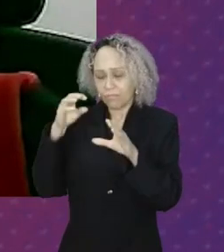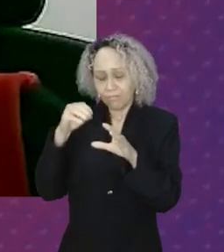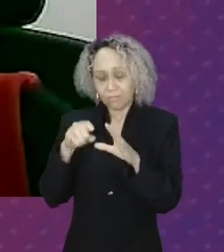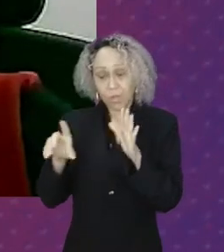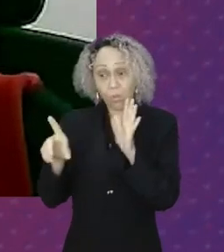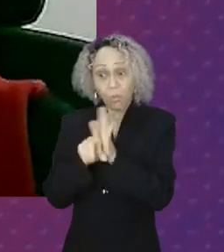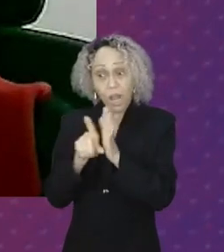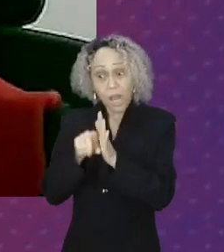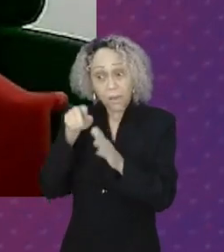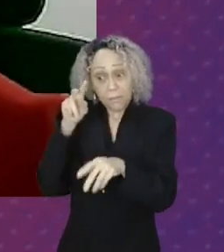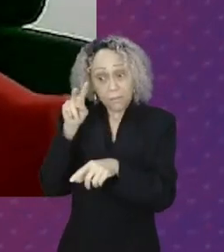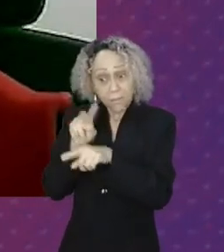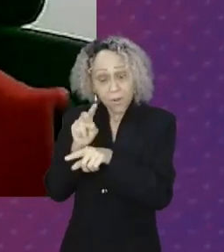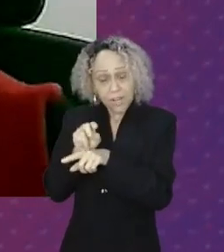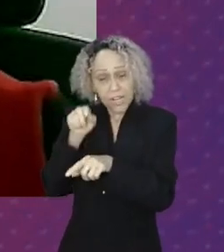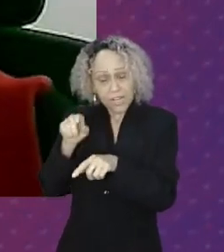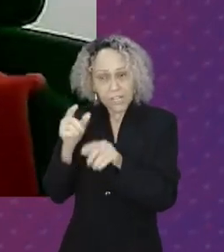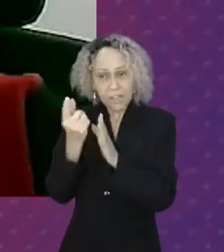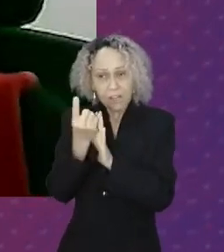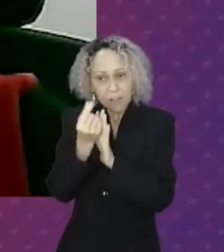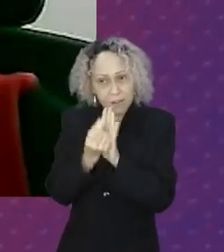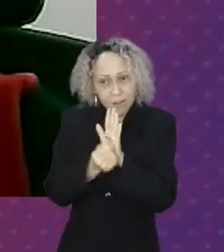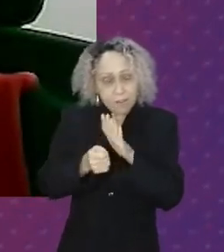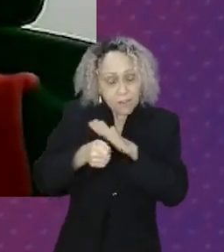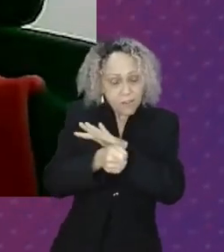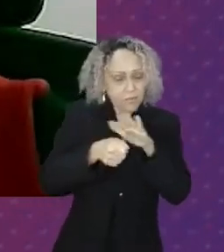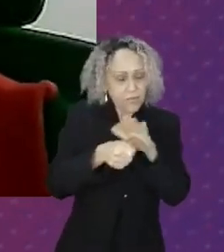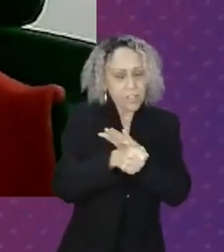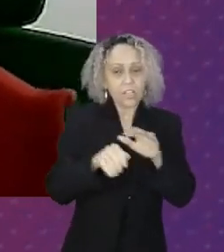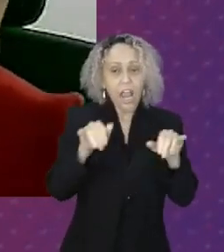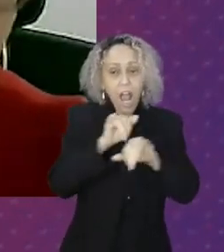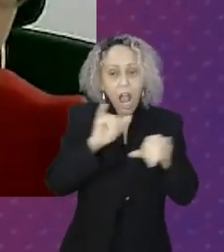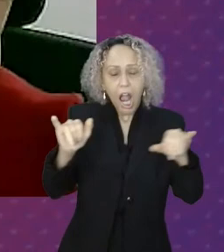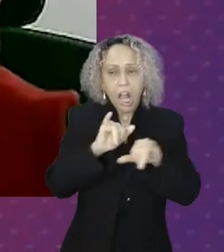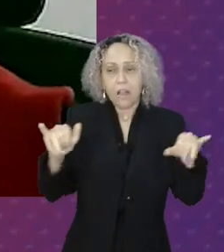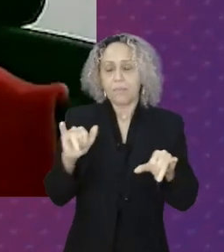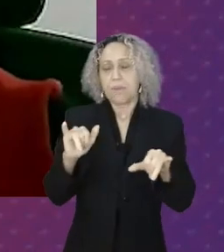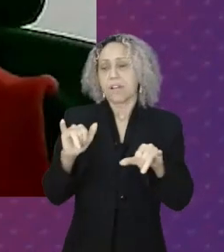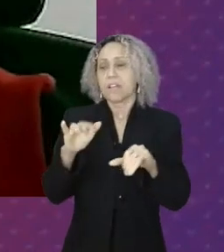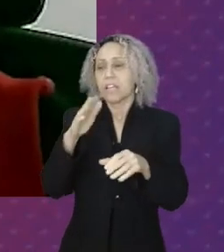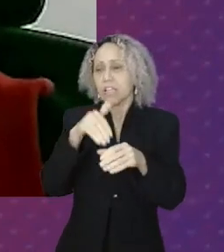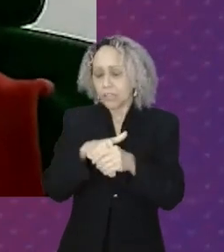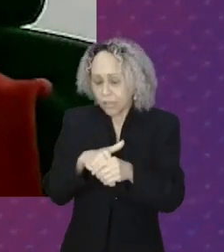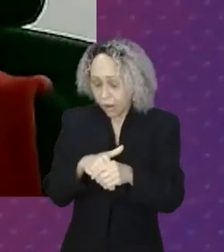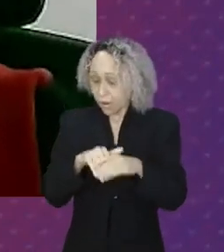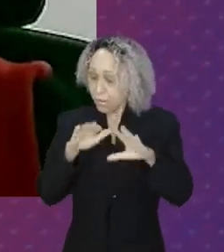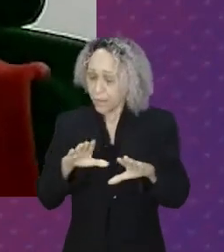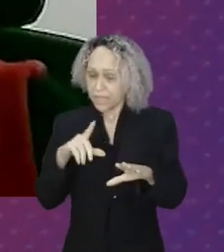prática, qualquer ato que implique em dificultar, em